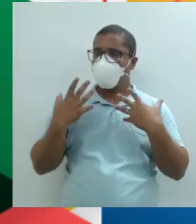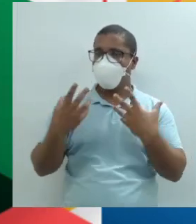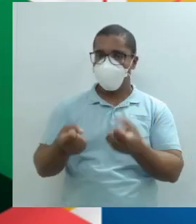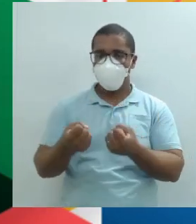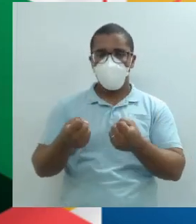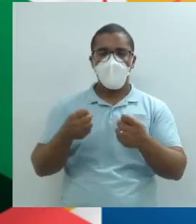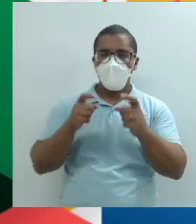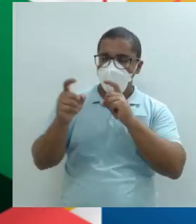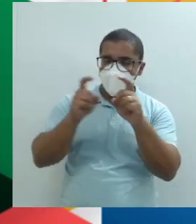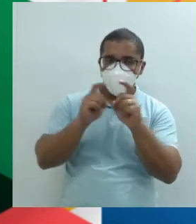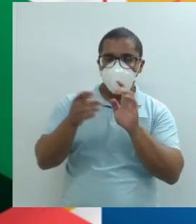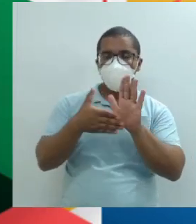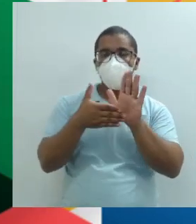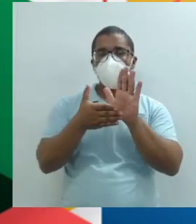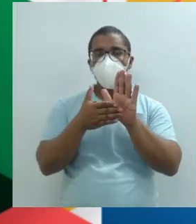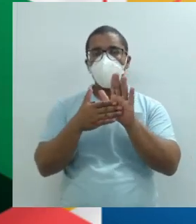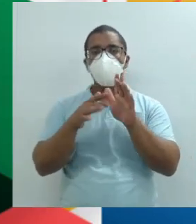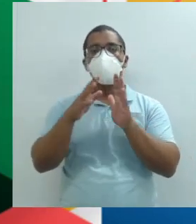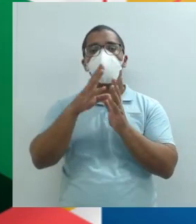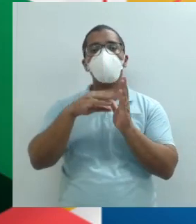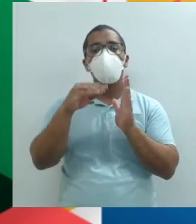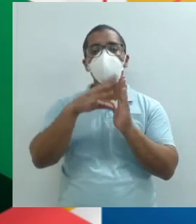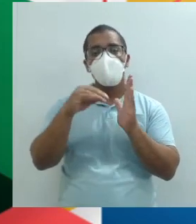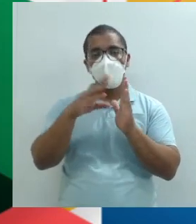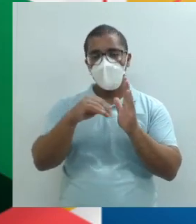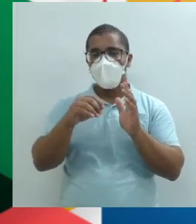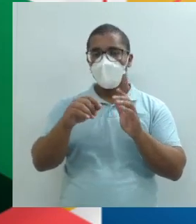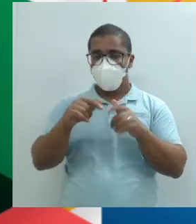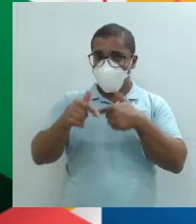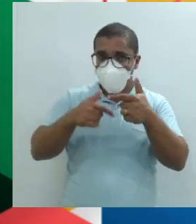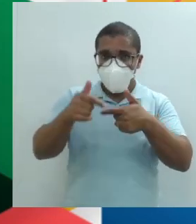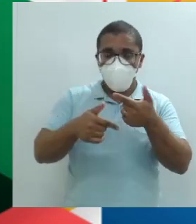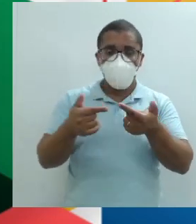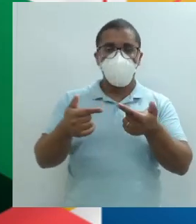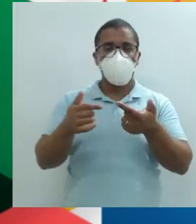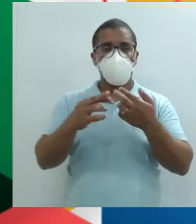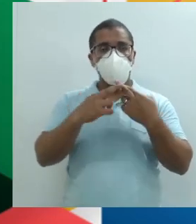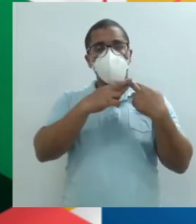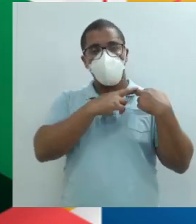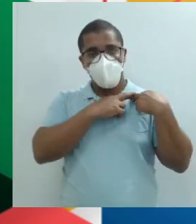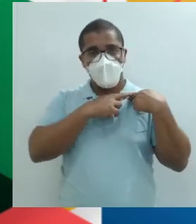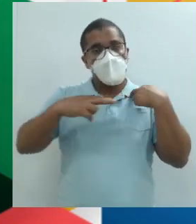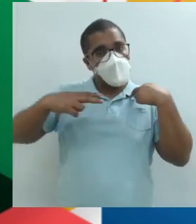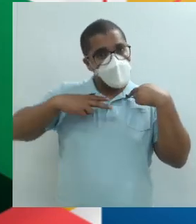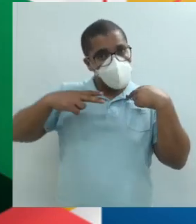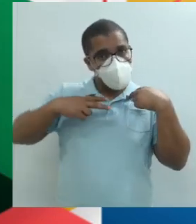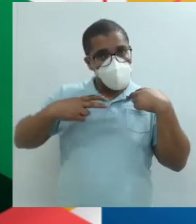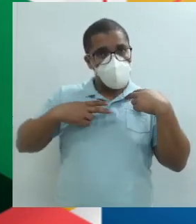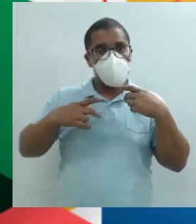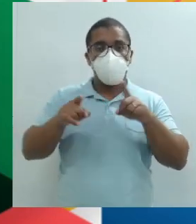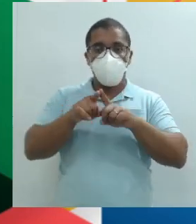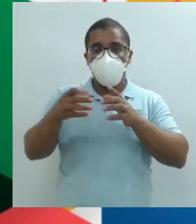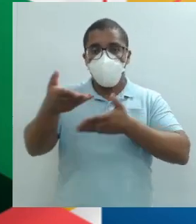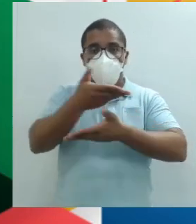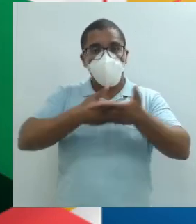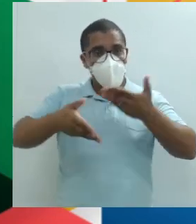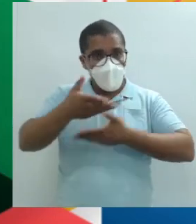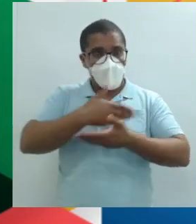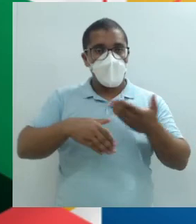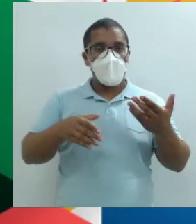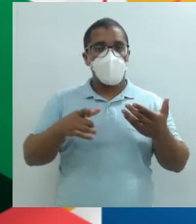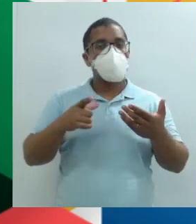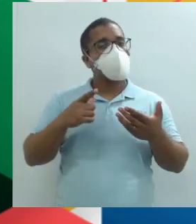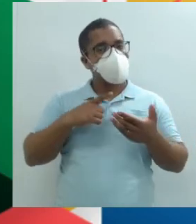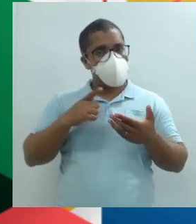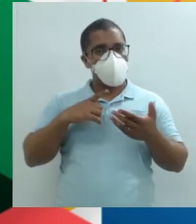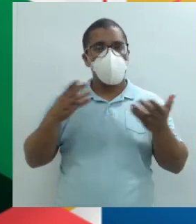Discutir propostas e modelos de ação, responsabilidades pessoais e compartilhadas nos